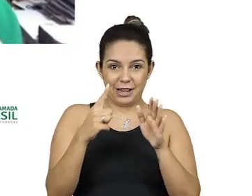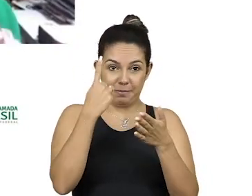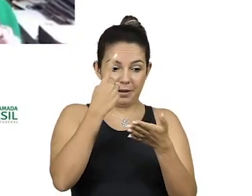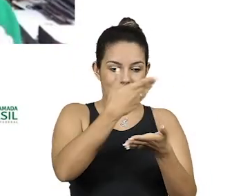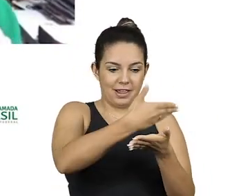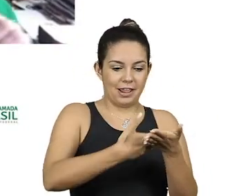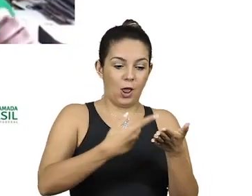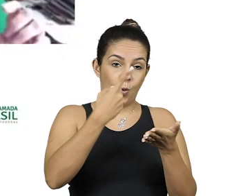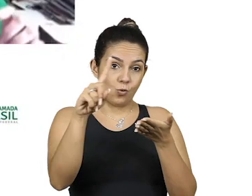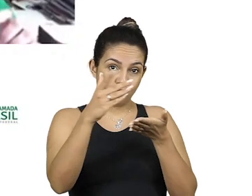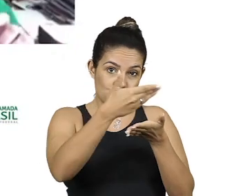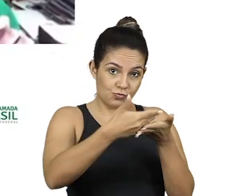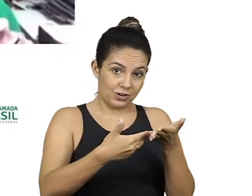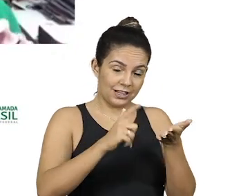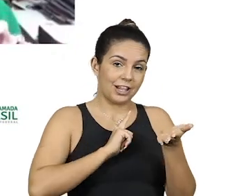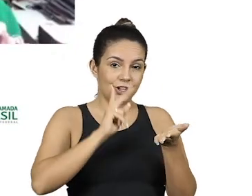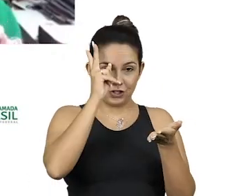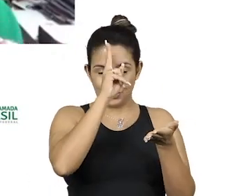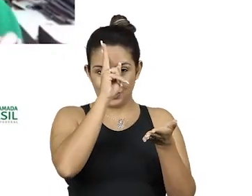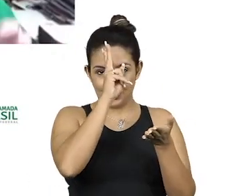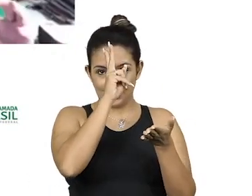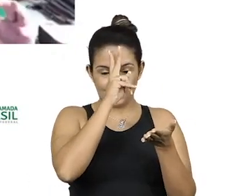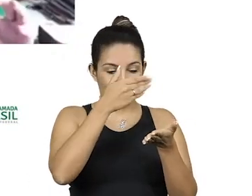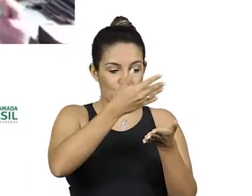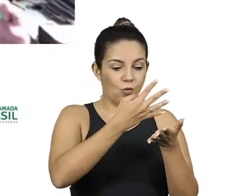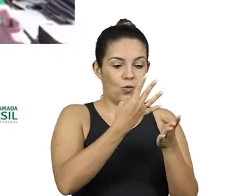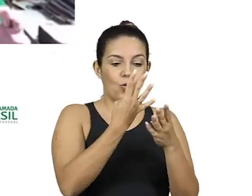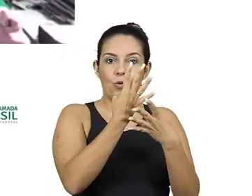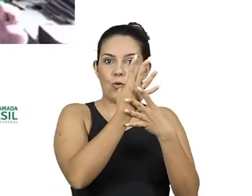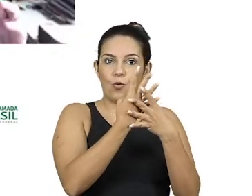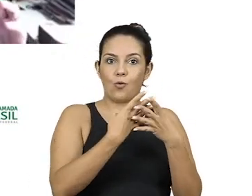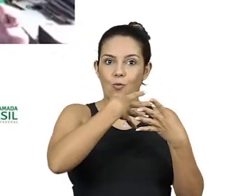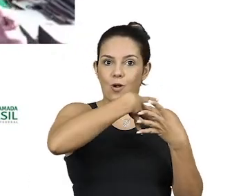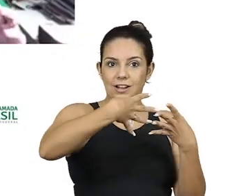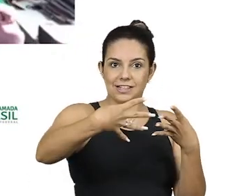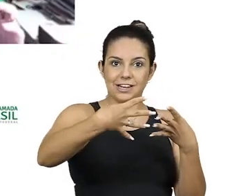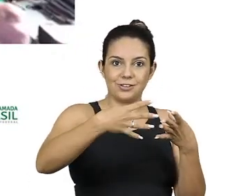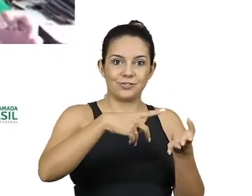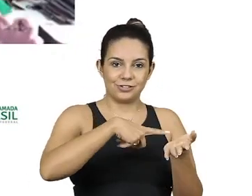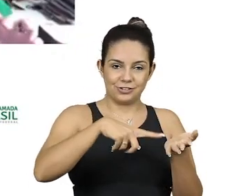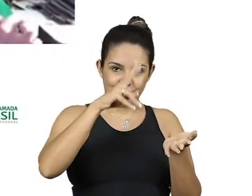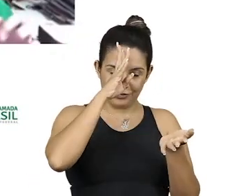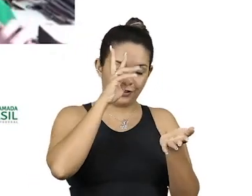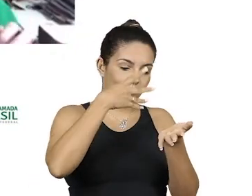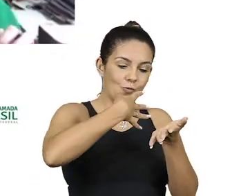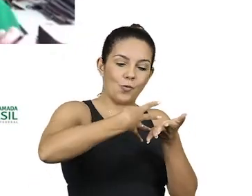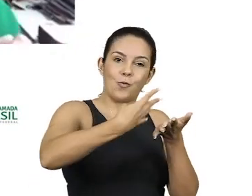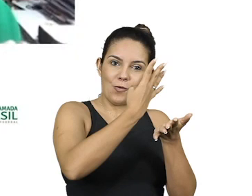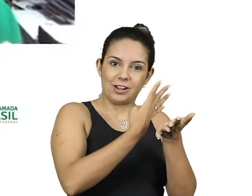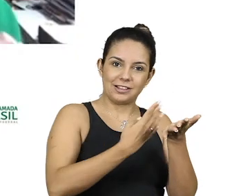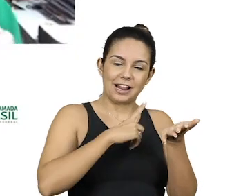página, tinha histórias em quadrinhos. Mas, em vez de ter balões,